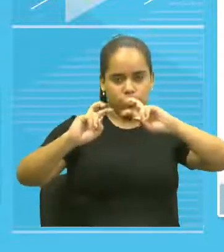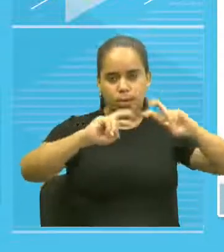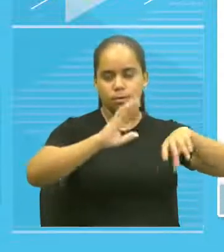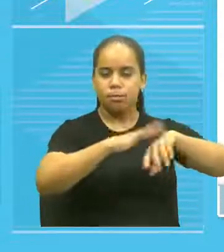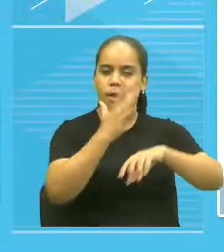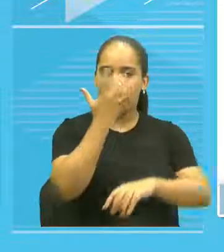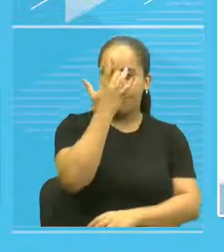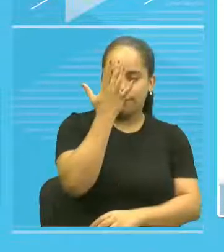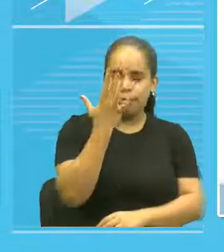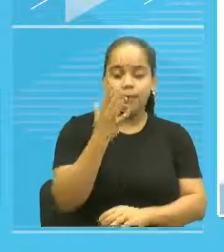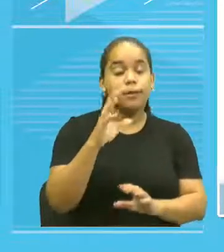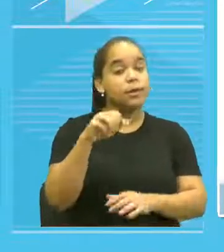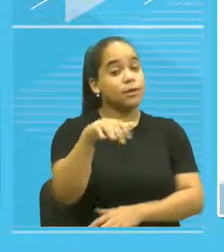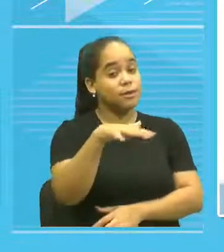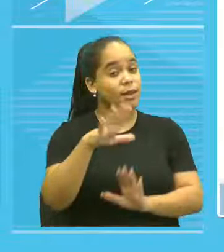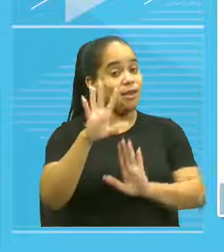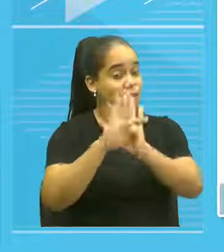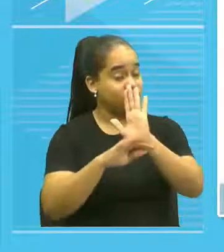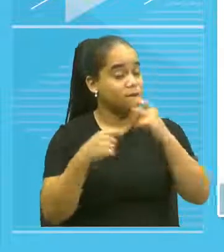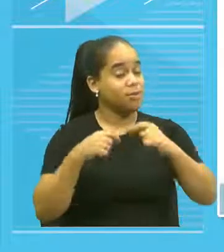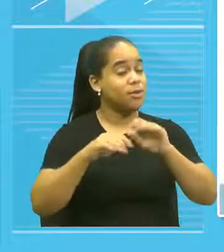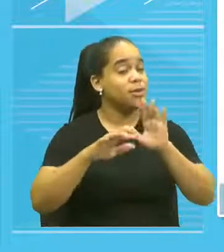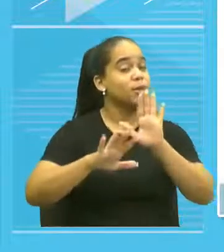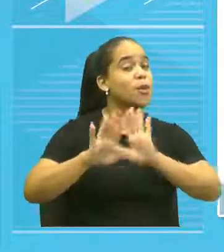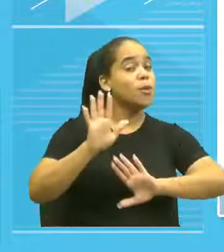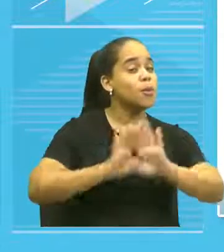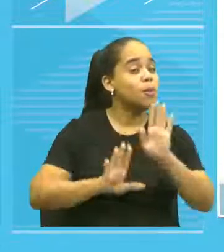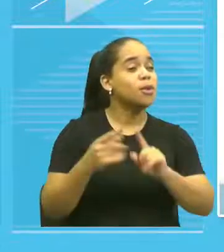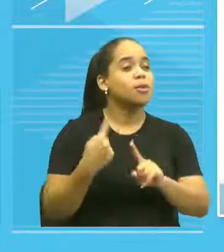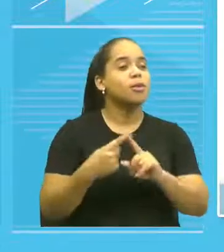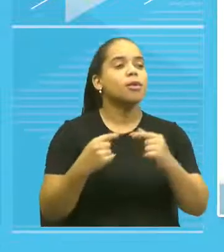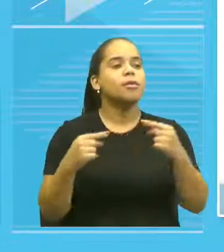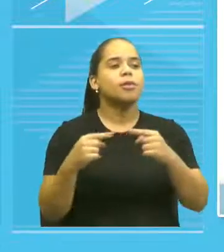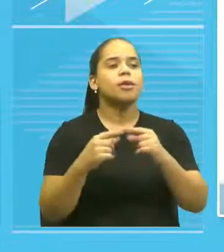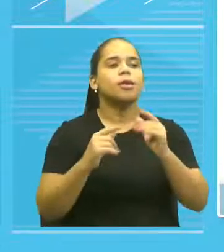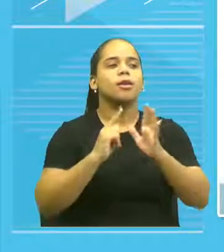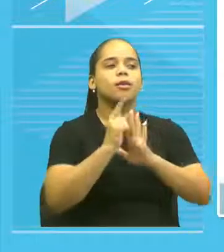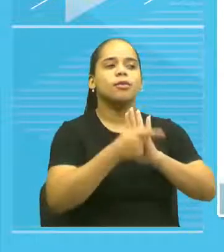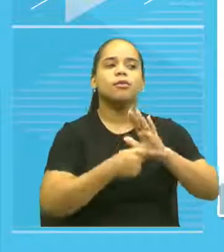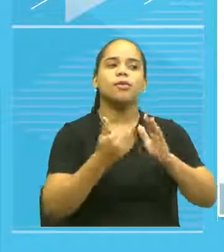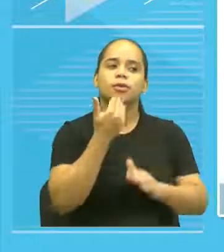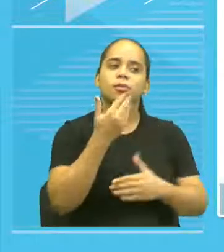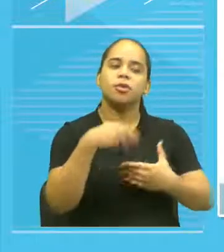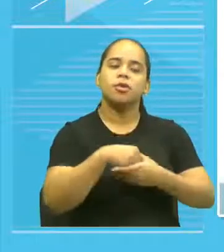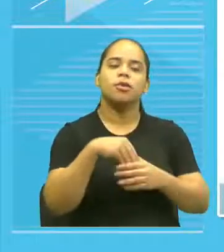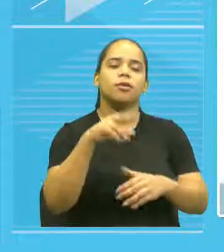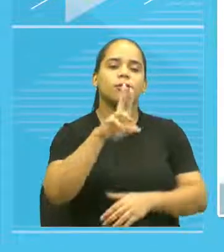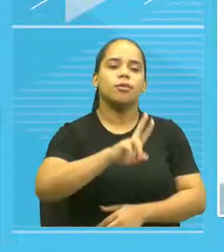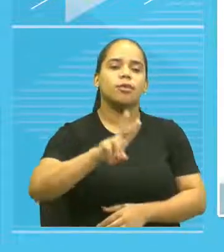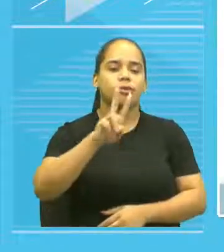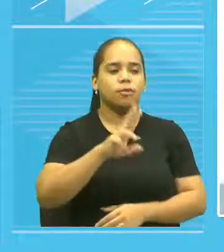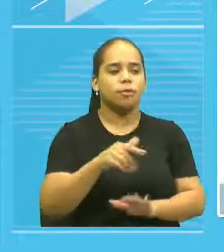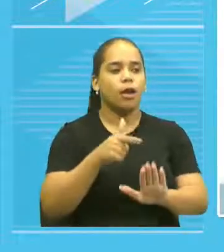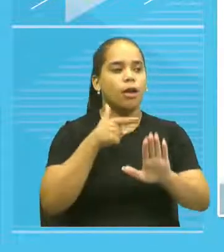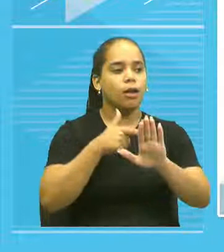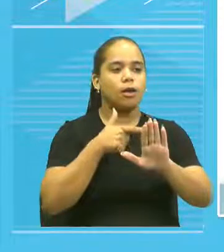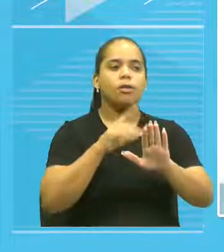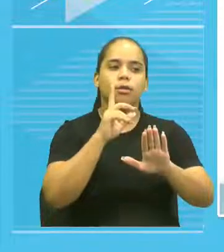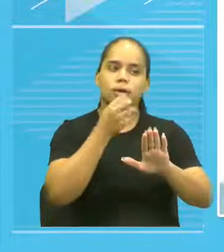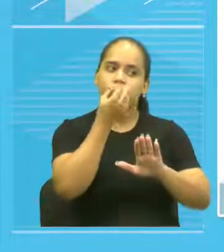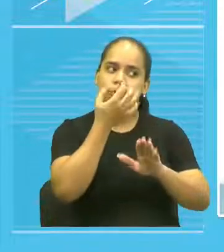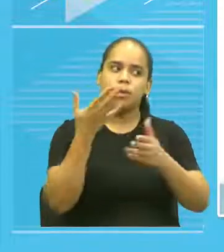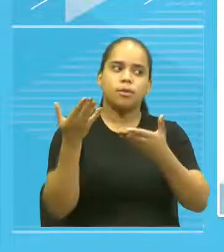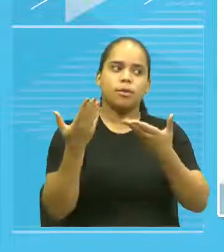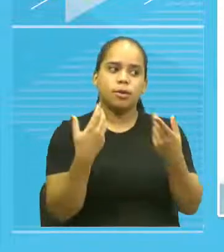facilmente numa textual é preciso cuidado por causa do gênero solicitado na maior parte dos vestibulares a ironia é muito